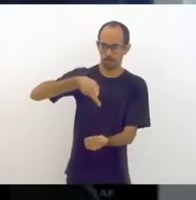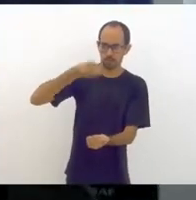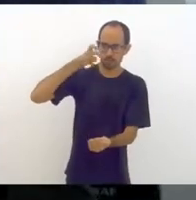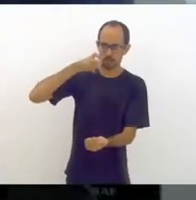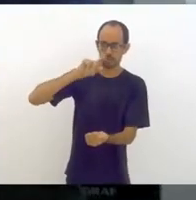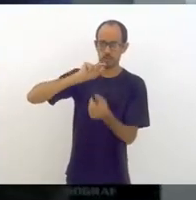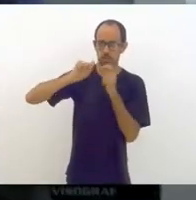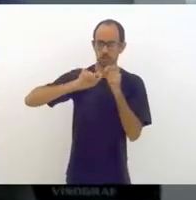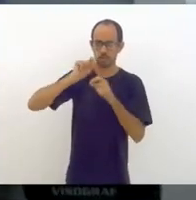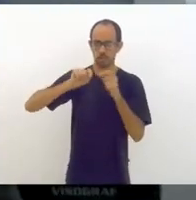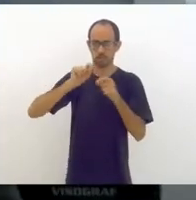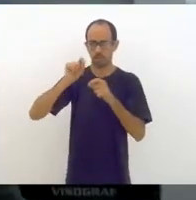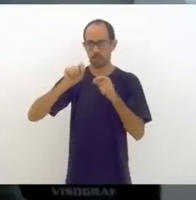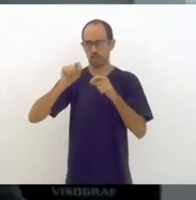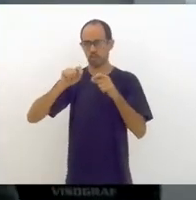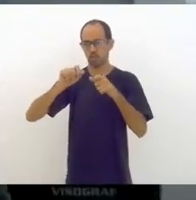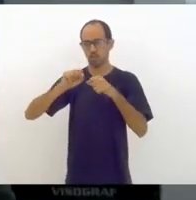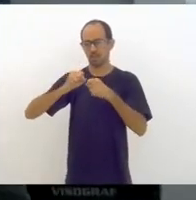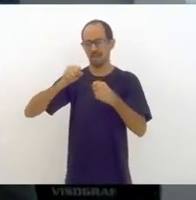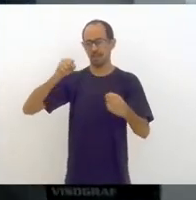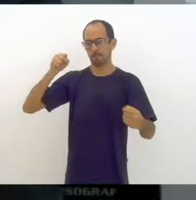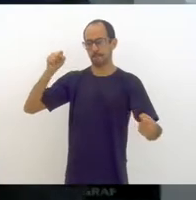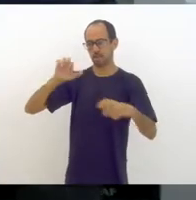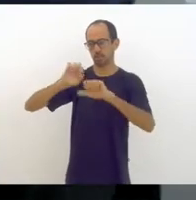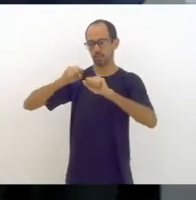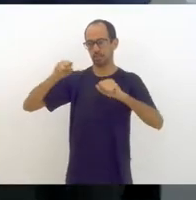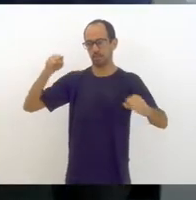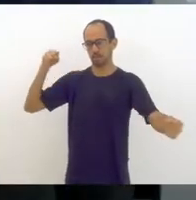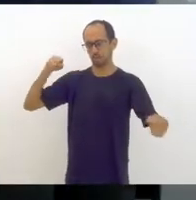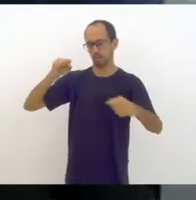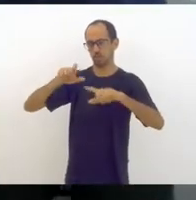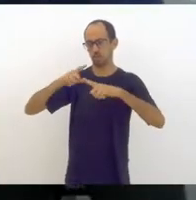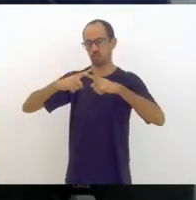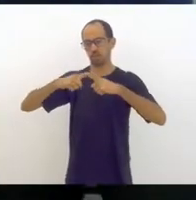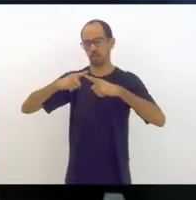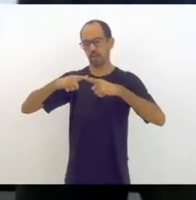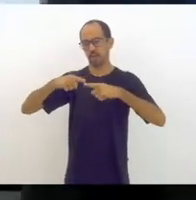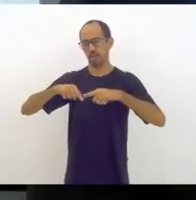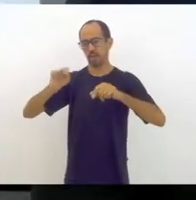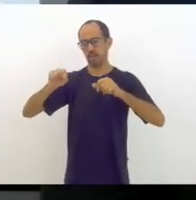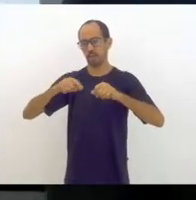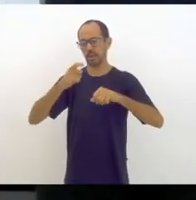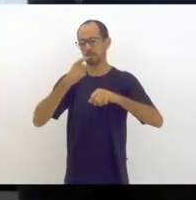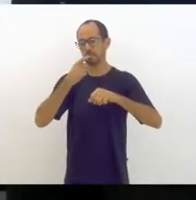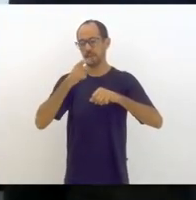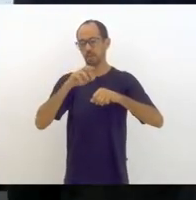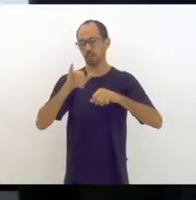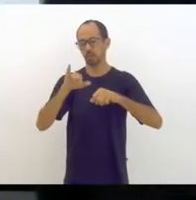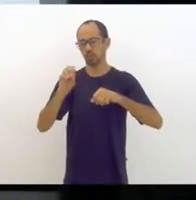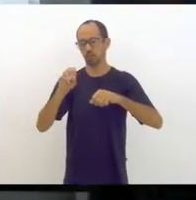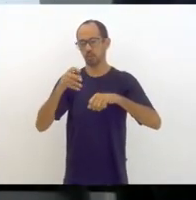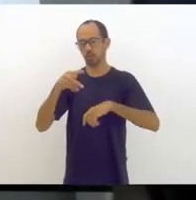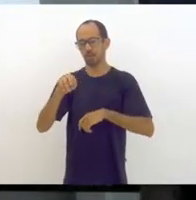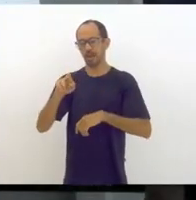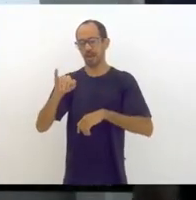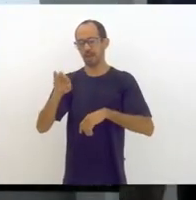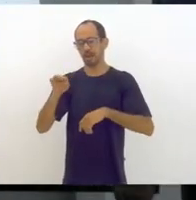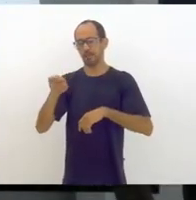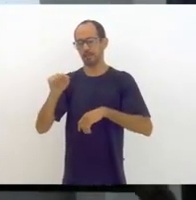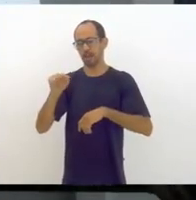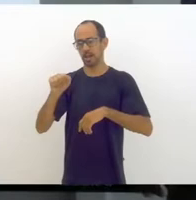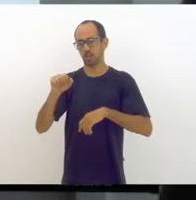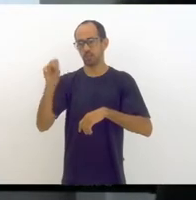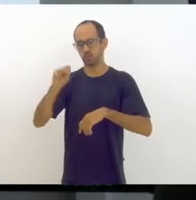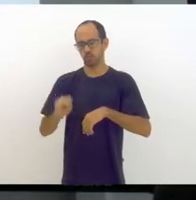de dimensão da unidade, uma vez que ela percorre o leito do Rio Paraíba do Sul. Pode passar. Aí um mapa um pouquinho mais